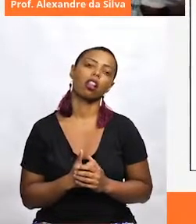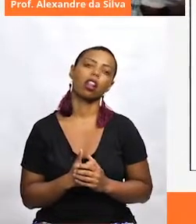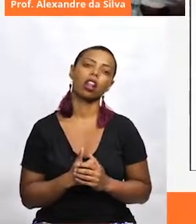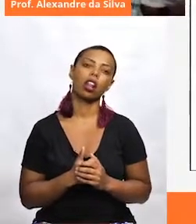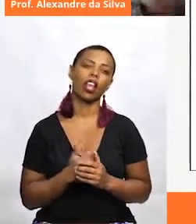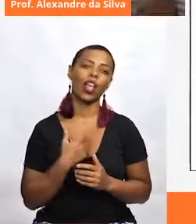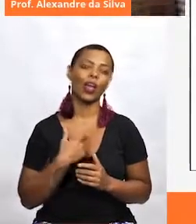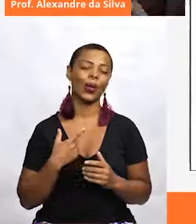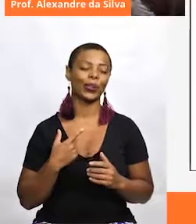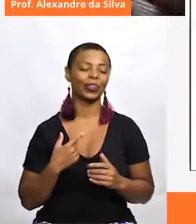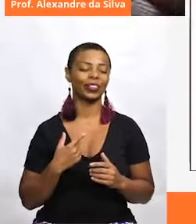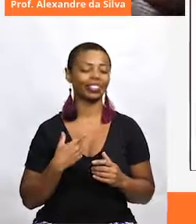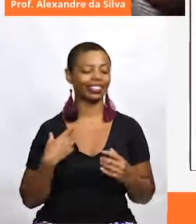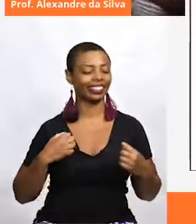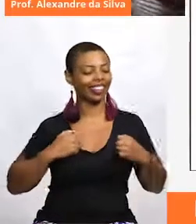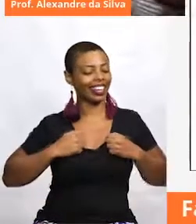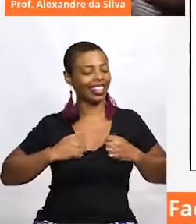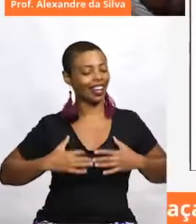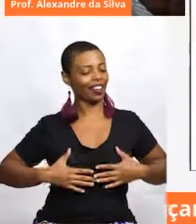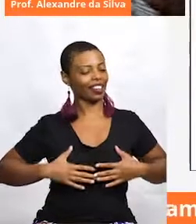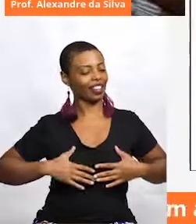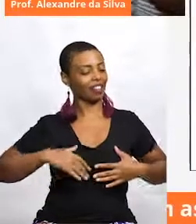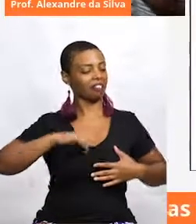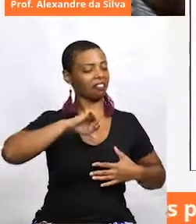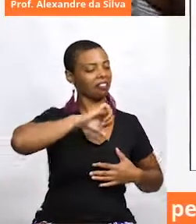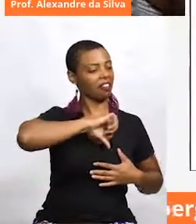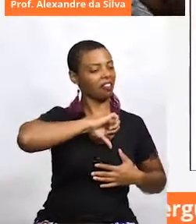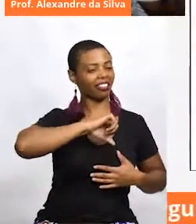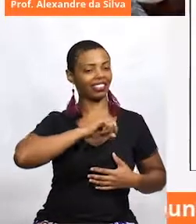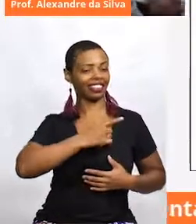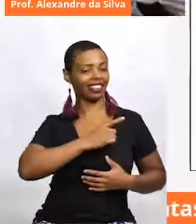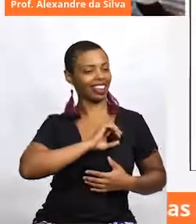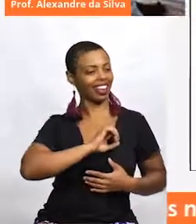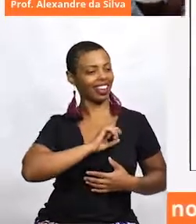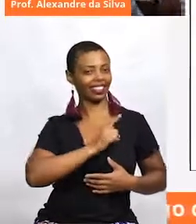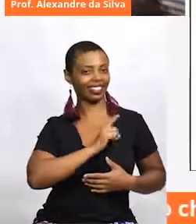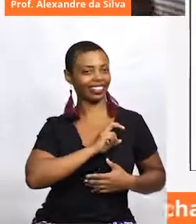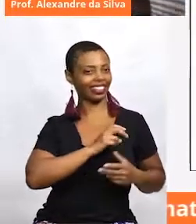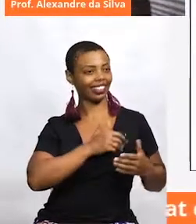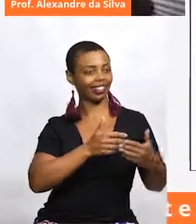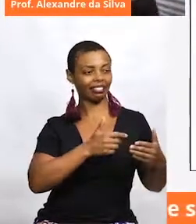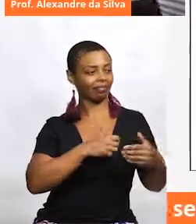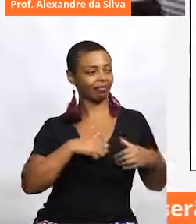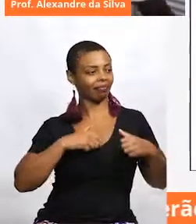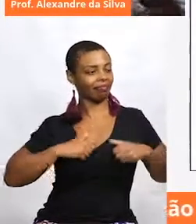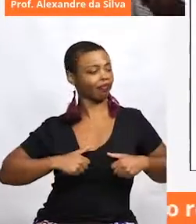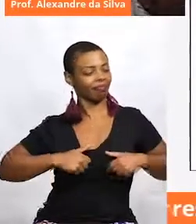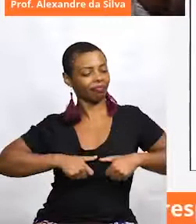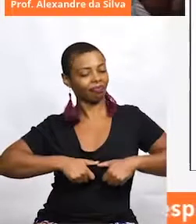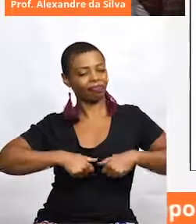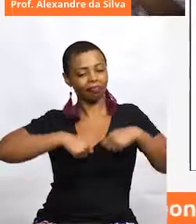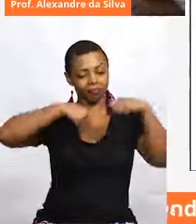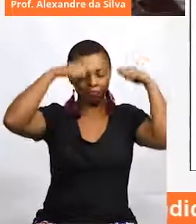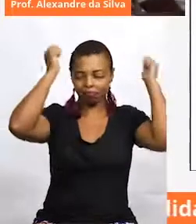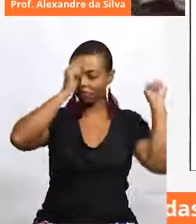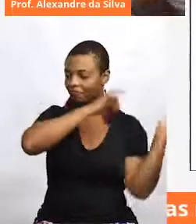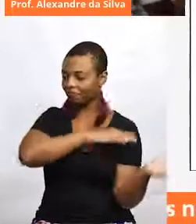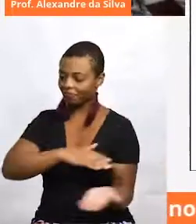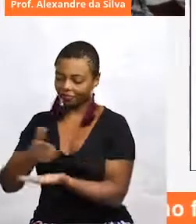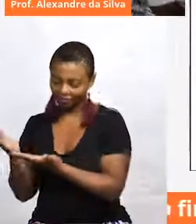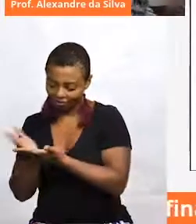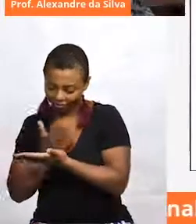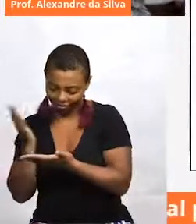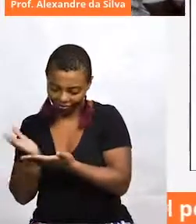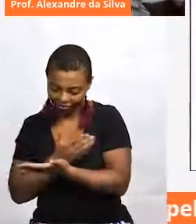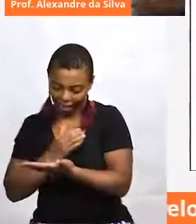camisa 10, a camisa 9, a camisa 15, os parceiros das camisetas, dos números das camisetas, pelos capítulos dos livros, né? Capítulo 1, capítulo 10,